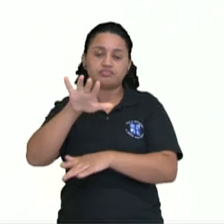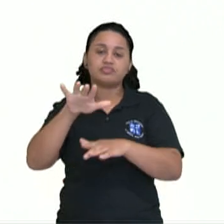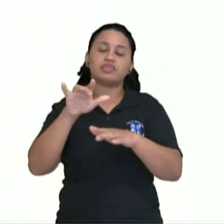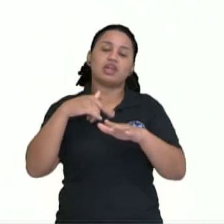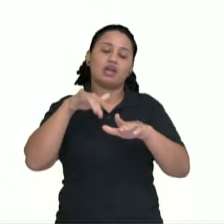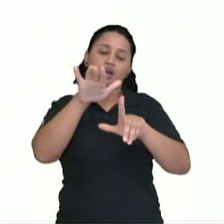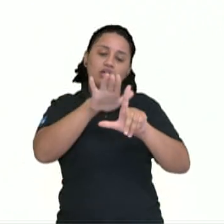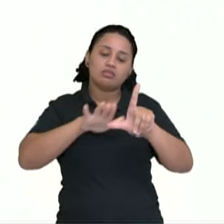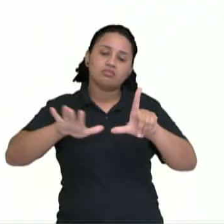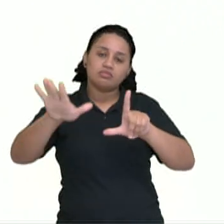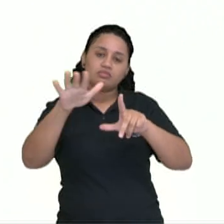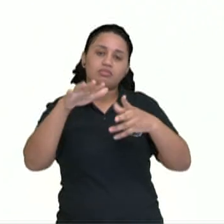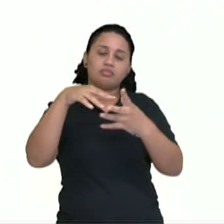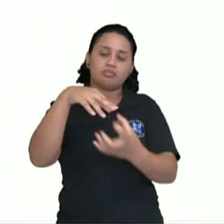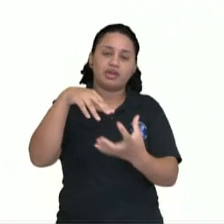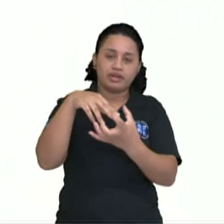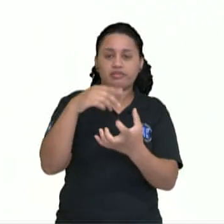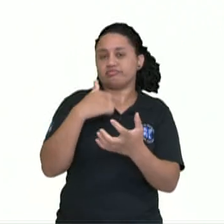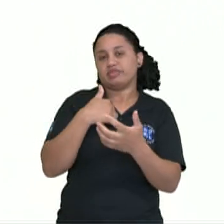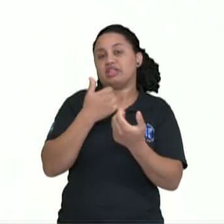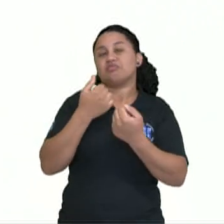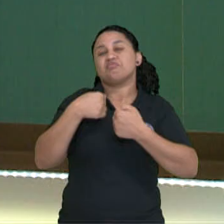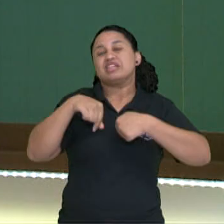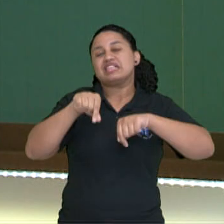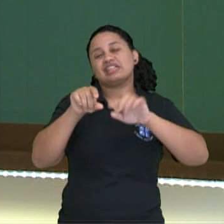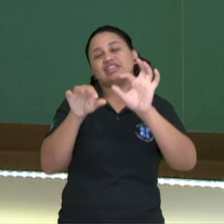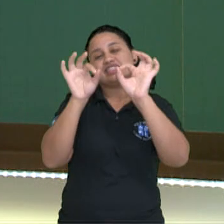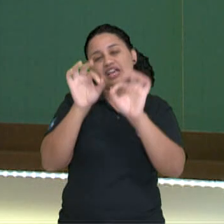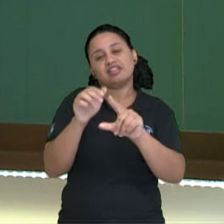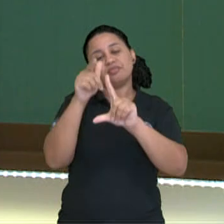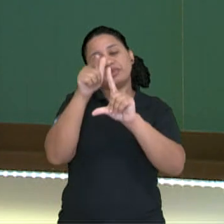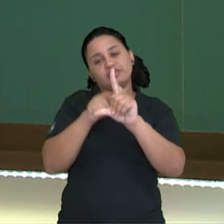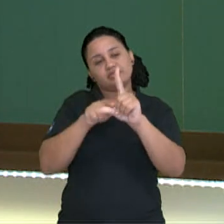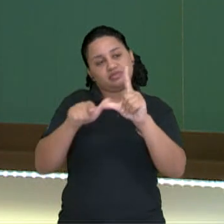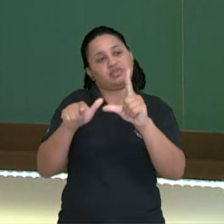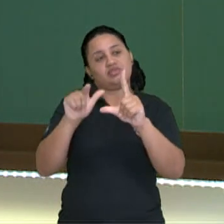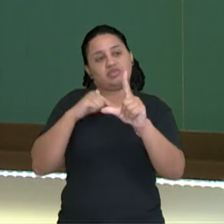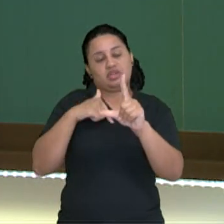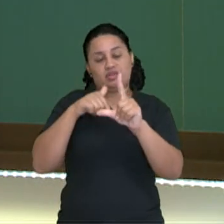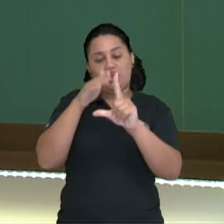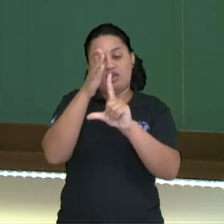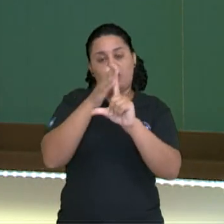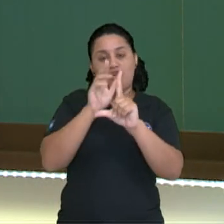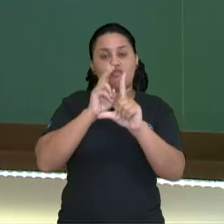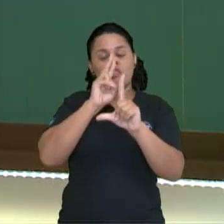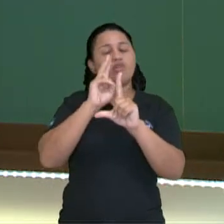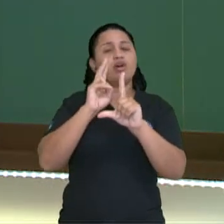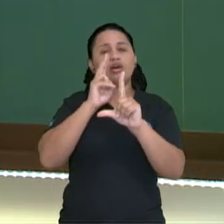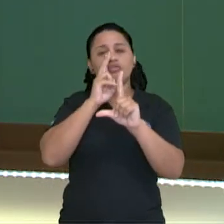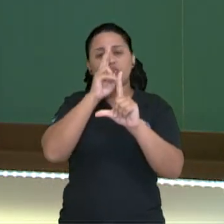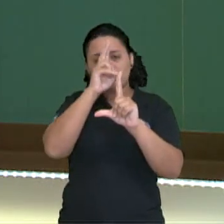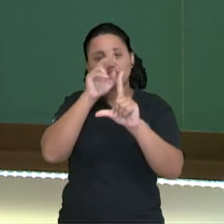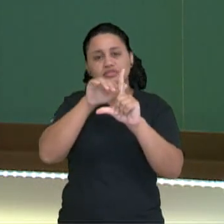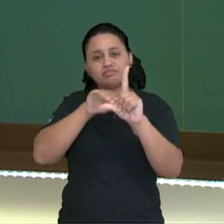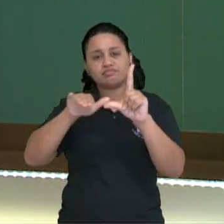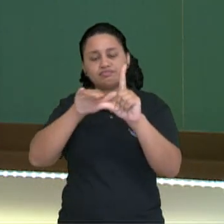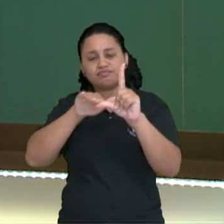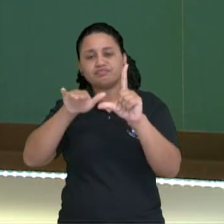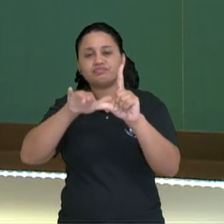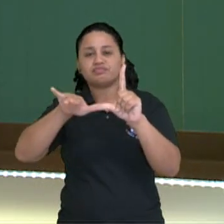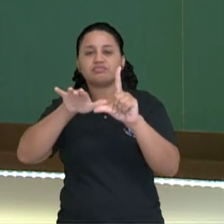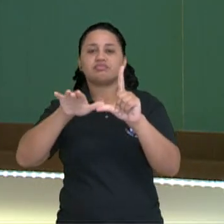não necessariamente é um ângulo reto. Lembrando então que é um ângulo reto entre a força e o campo magnético, entre a força e